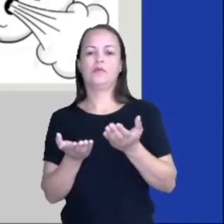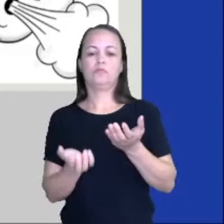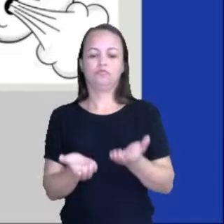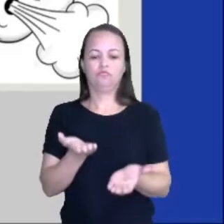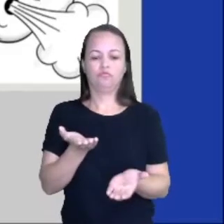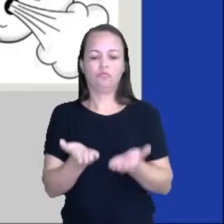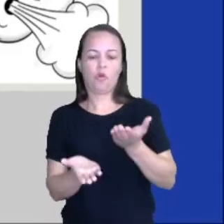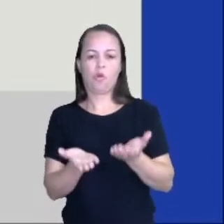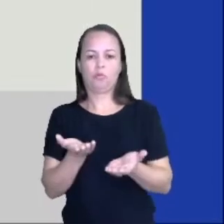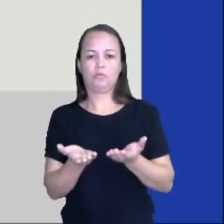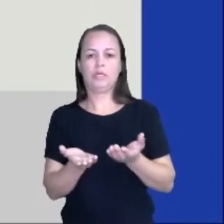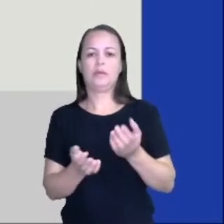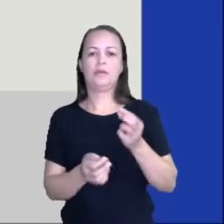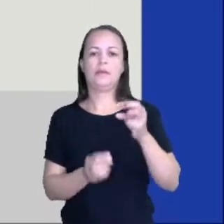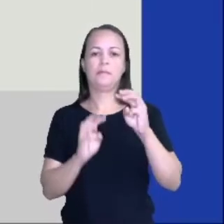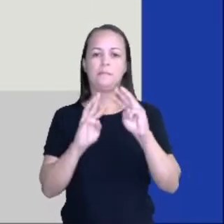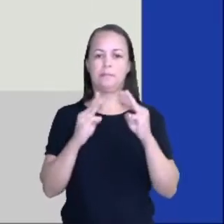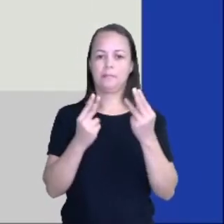massa.